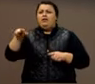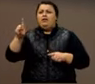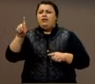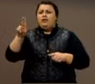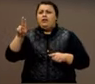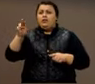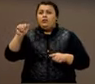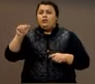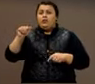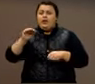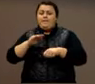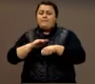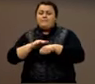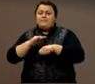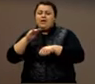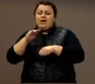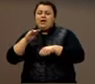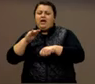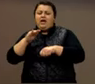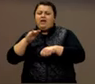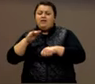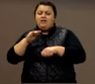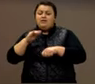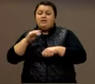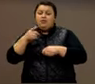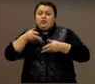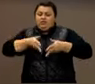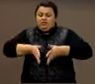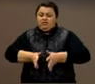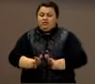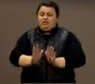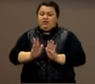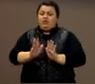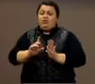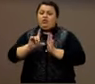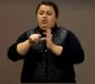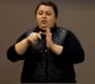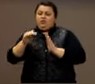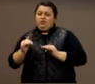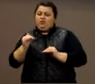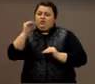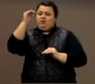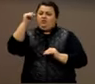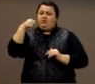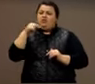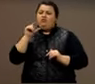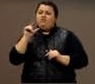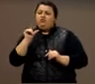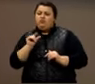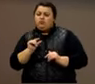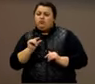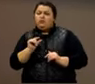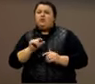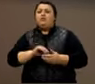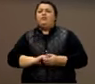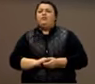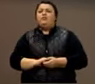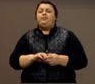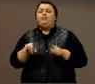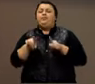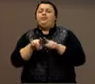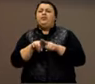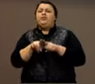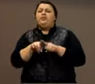conforme o recém-nascido se desenvolve, se torna adulto, essa glândula vai diminuindo. Temos